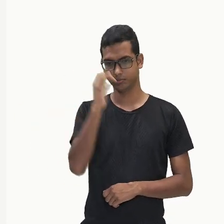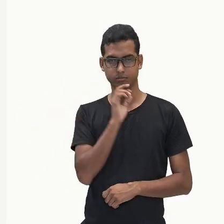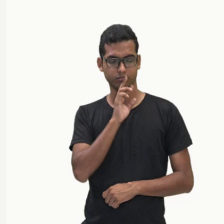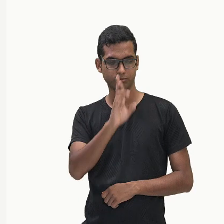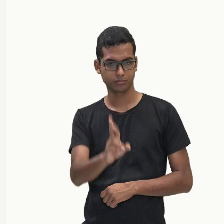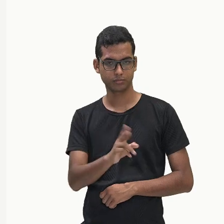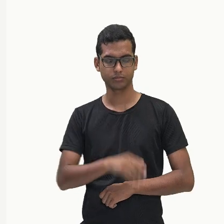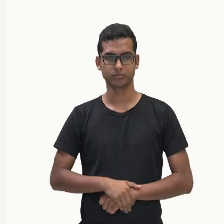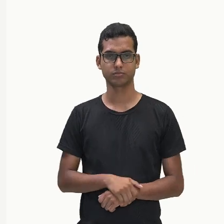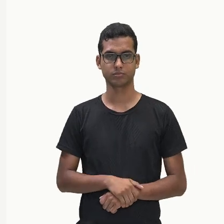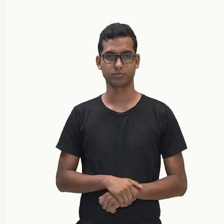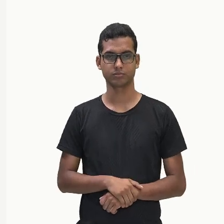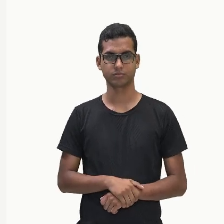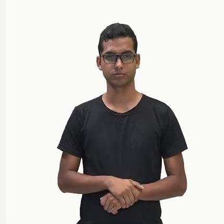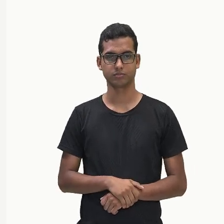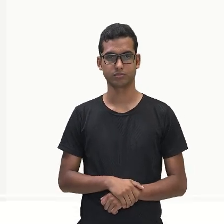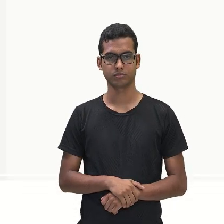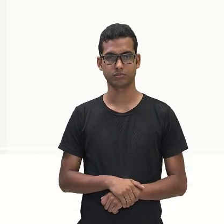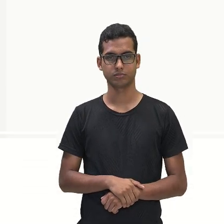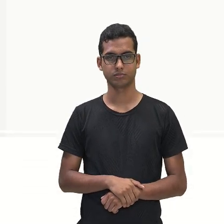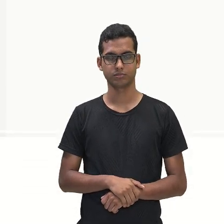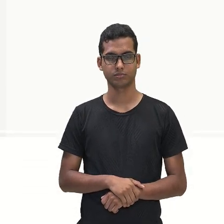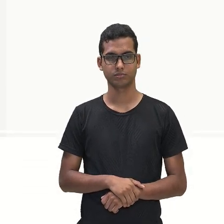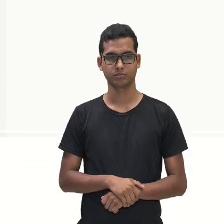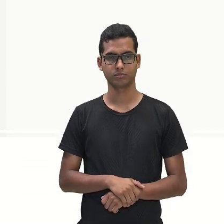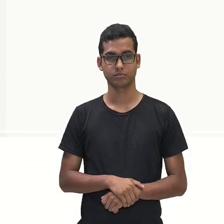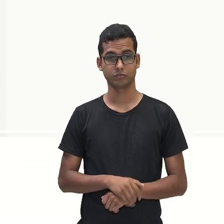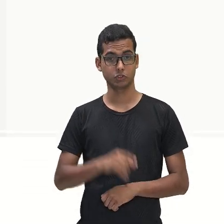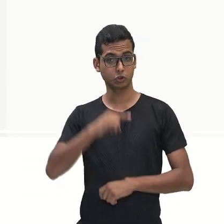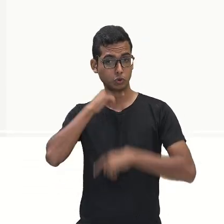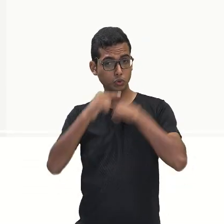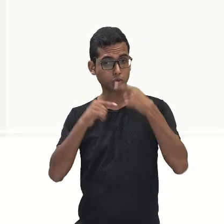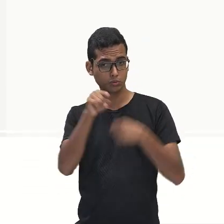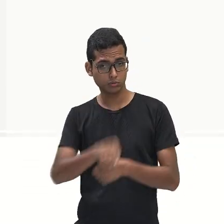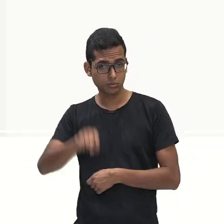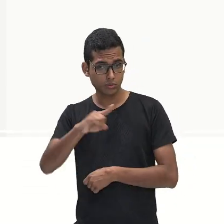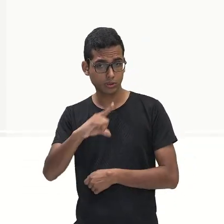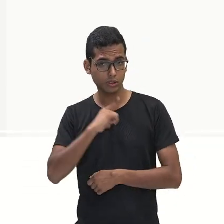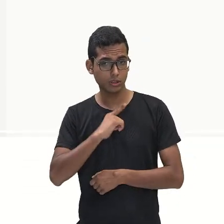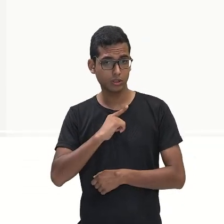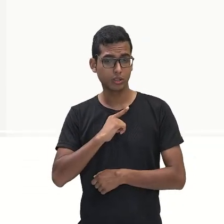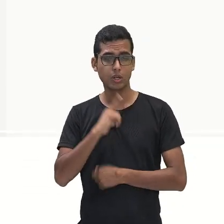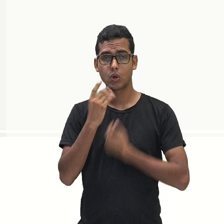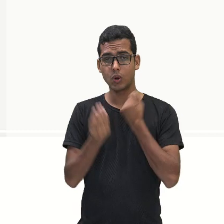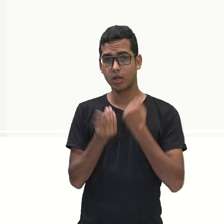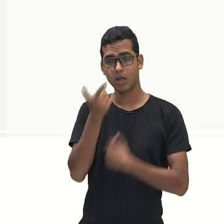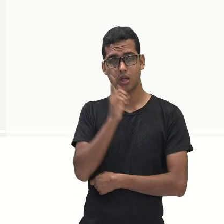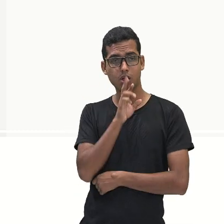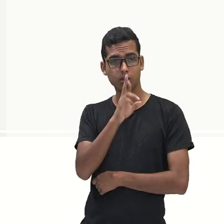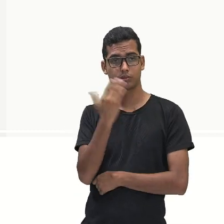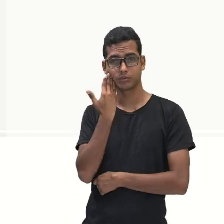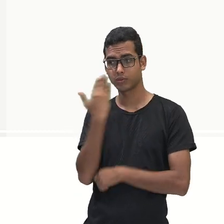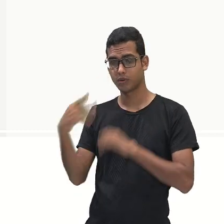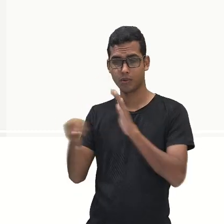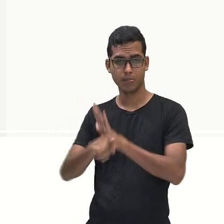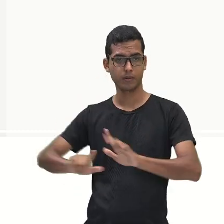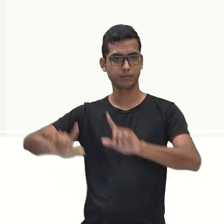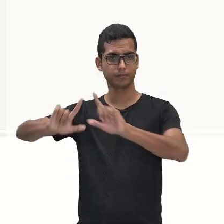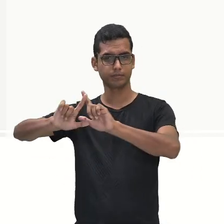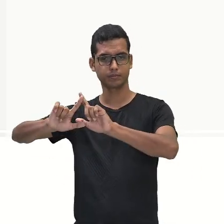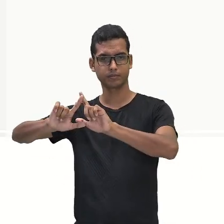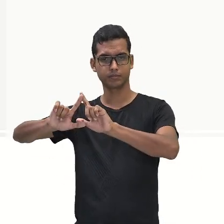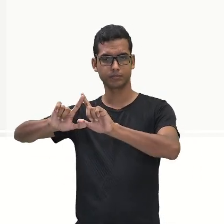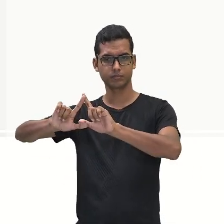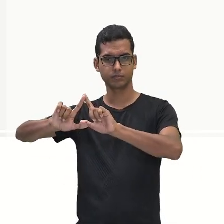Então, se por acaso você ainda tem dúvida de como construir esse resultado aqui, ó, vamos fazer agora. Vamos calcular o delta.